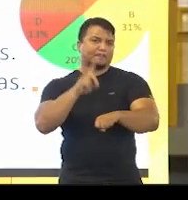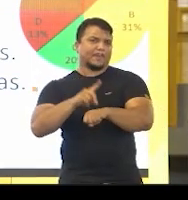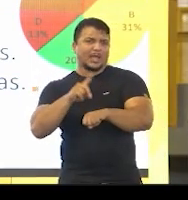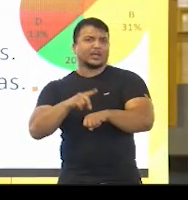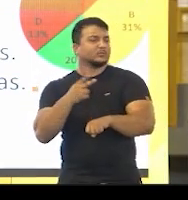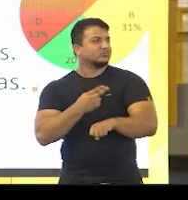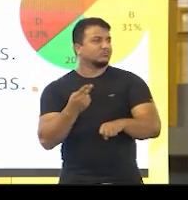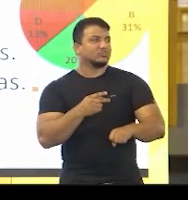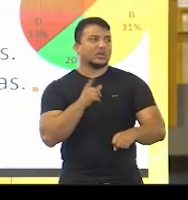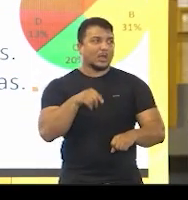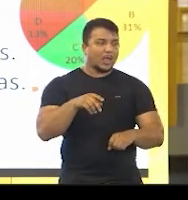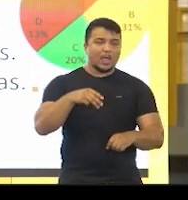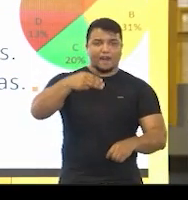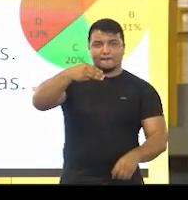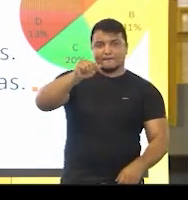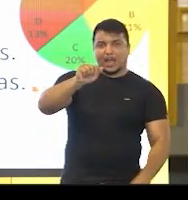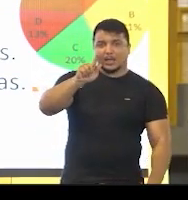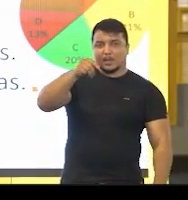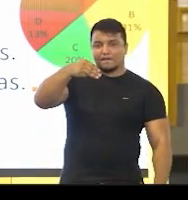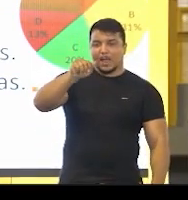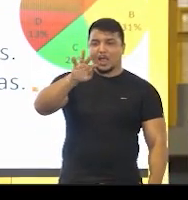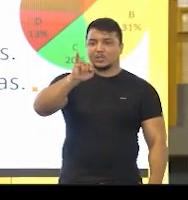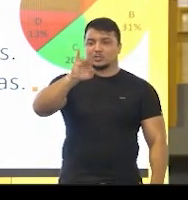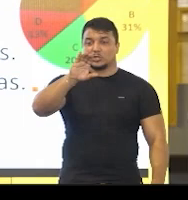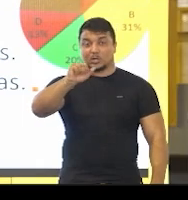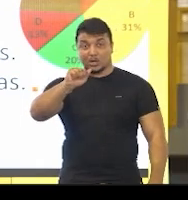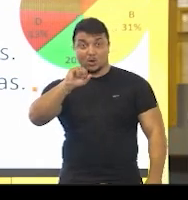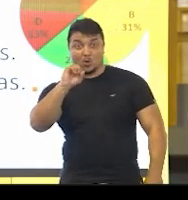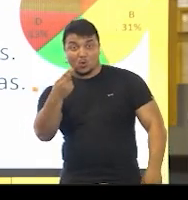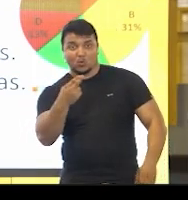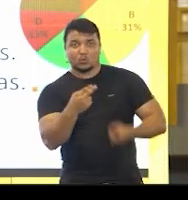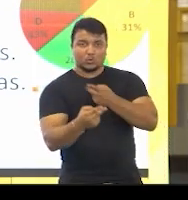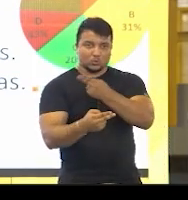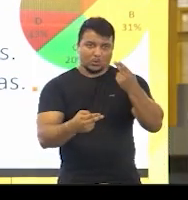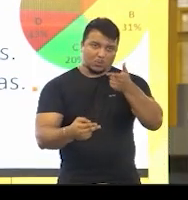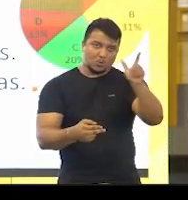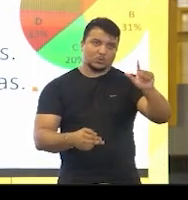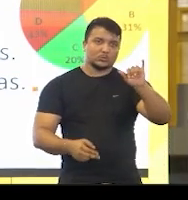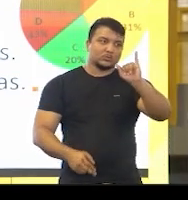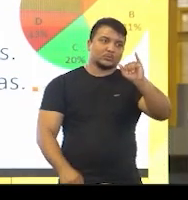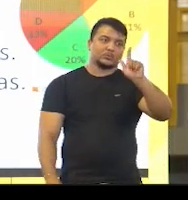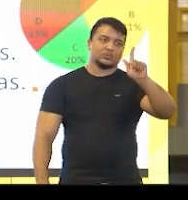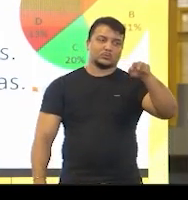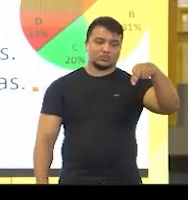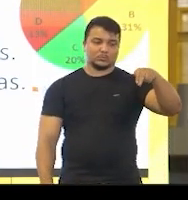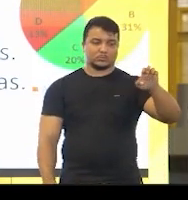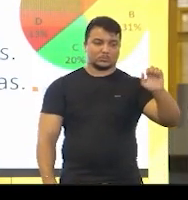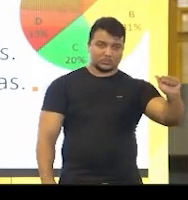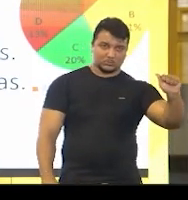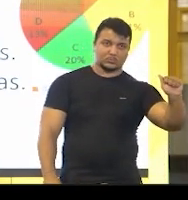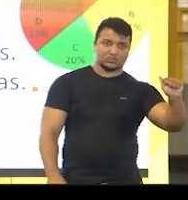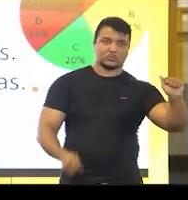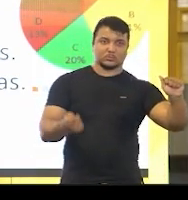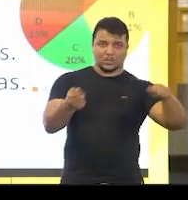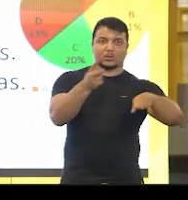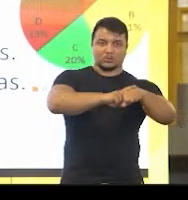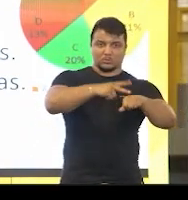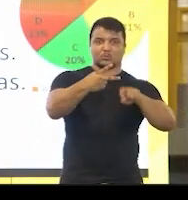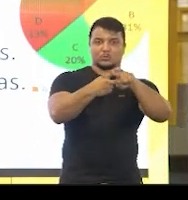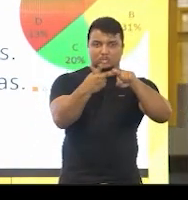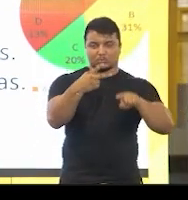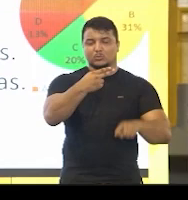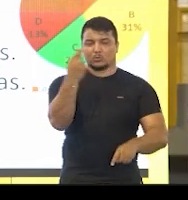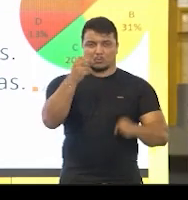ígnea. Magmática ou ígnea. Beleza? Tá. Então, essa